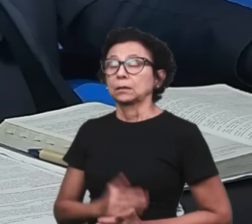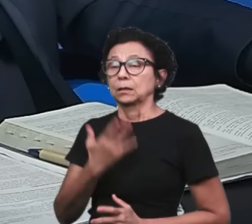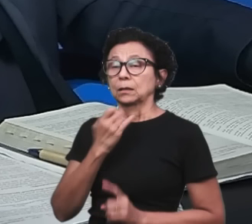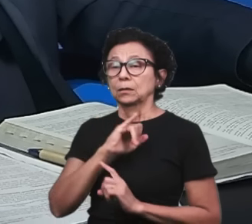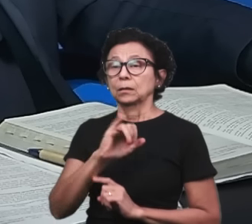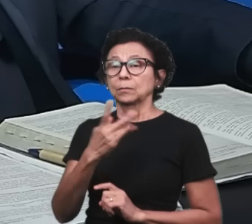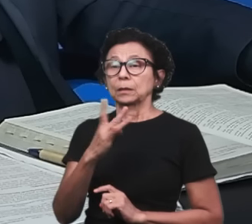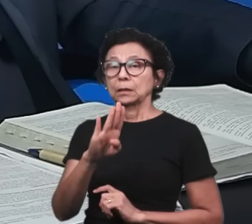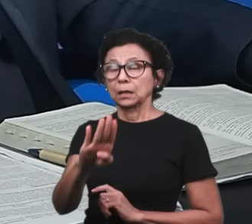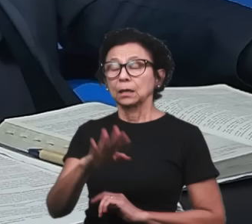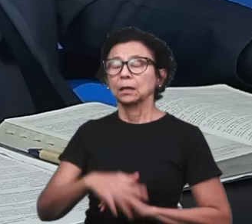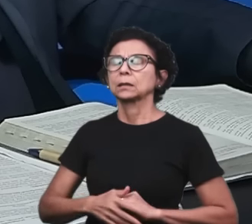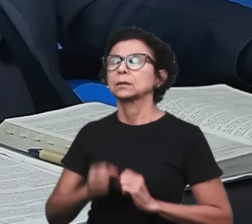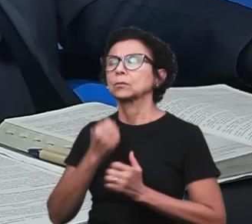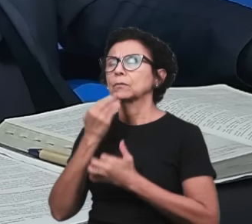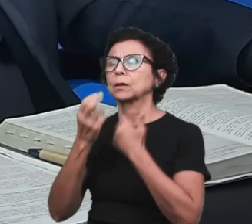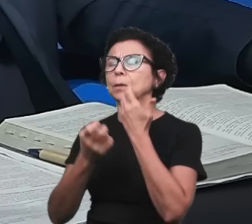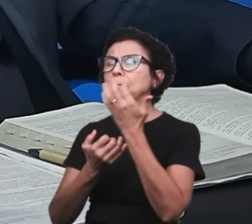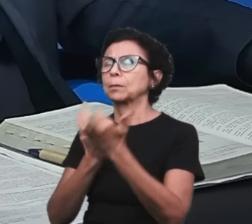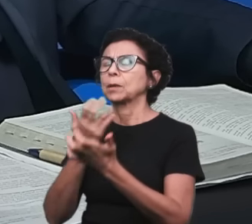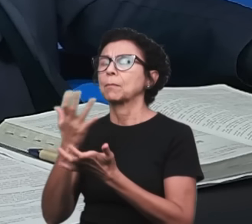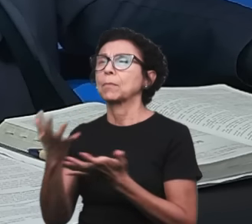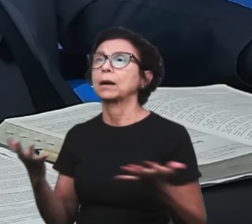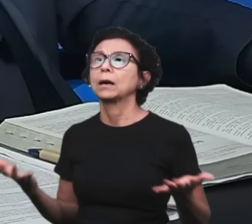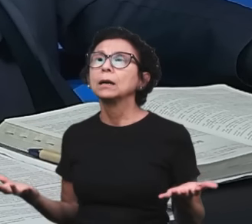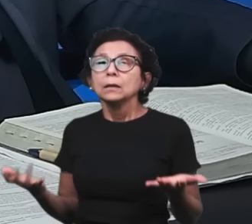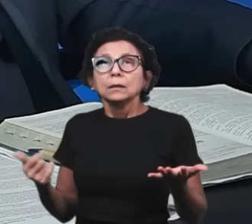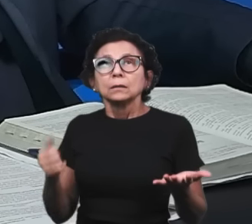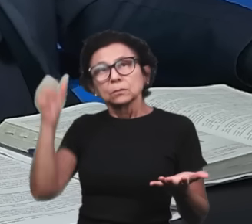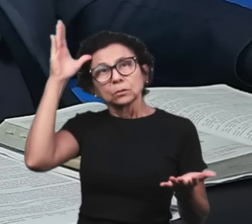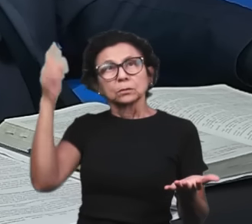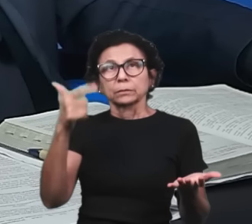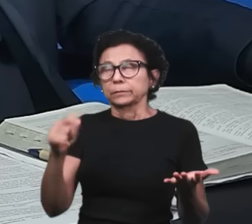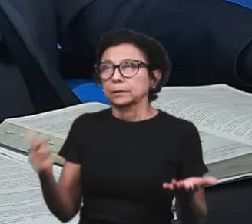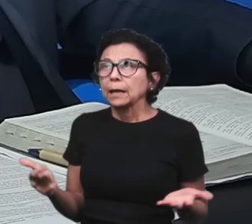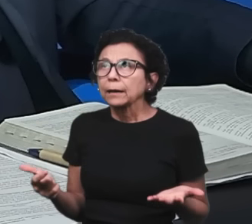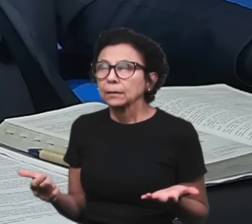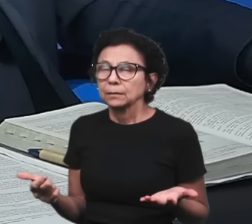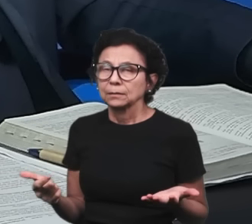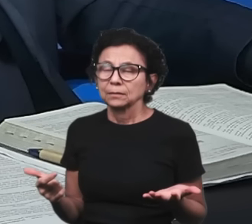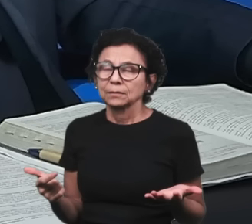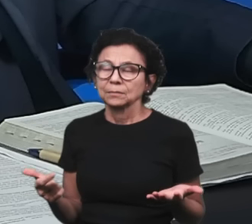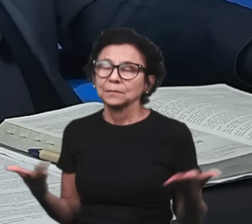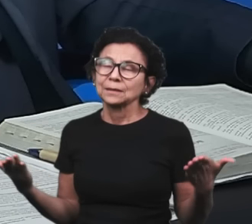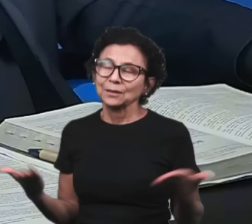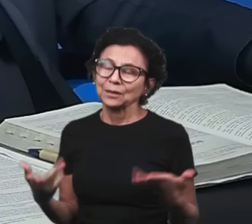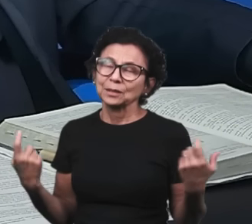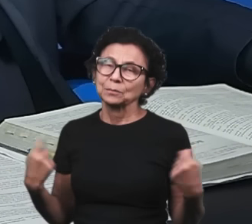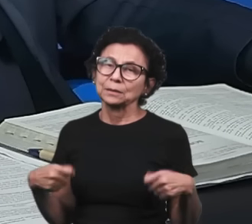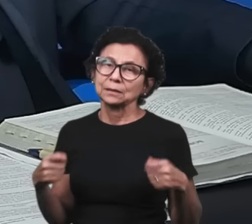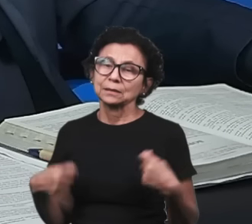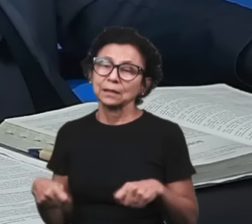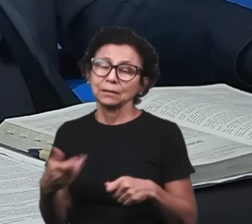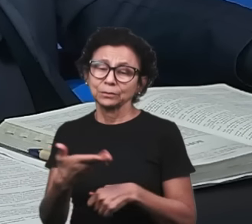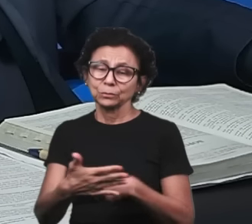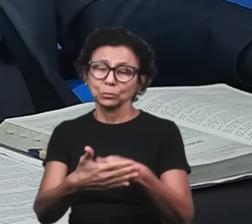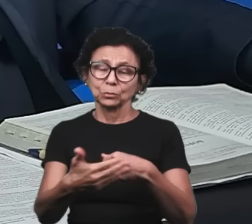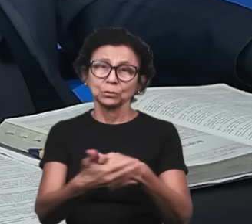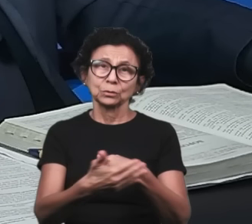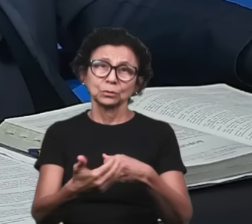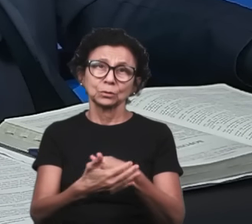em glorificação, porque nada estava resolvido, mas agora ele precisava de um consolo. E o nome dele,